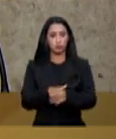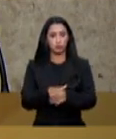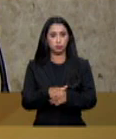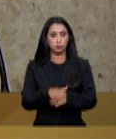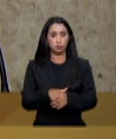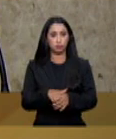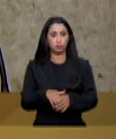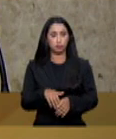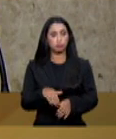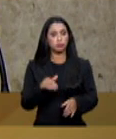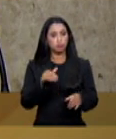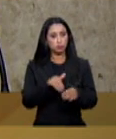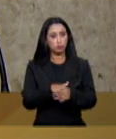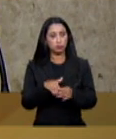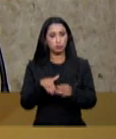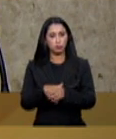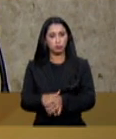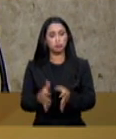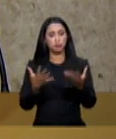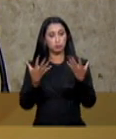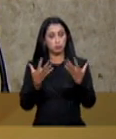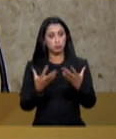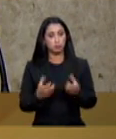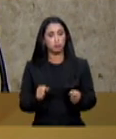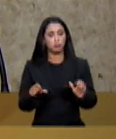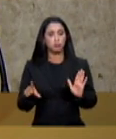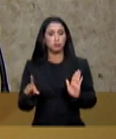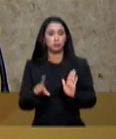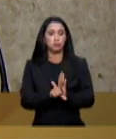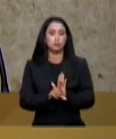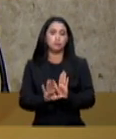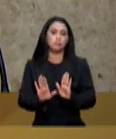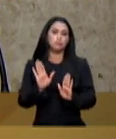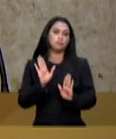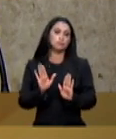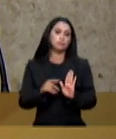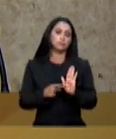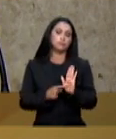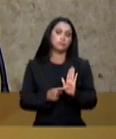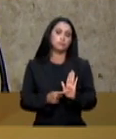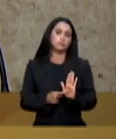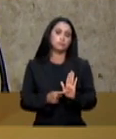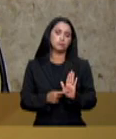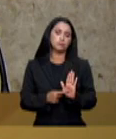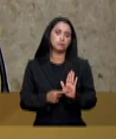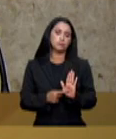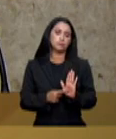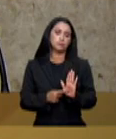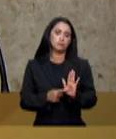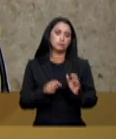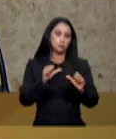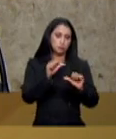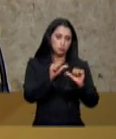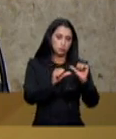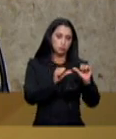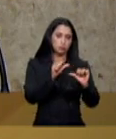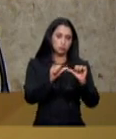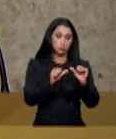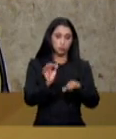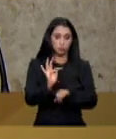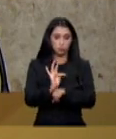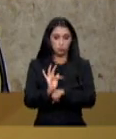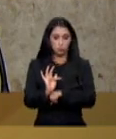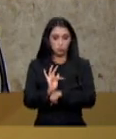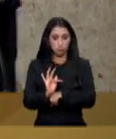são votos que estão acolhendo a lei, só que estabelecendo algumas modulações